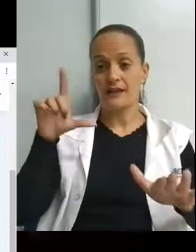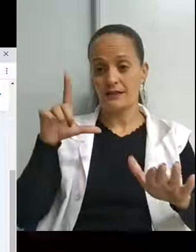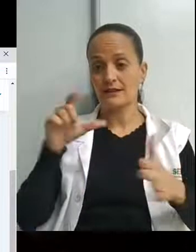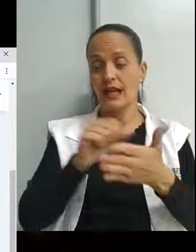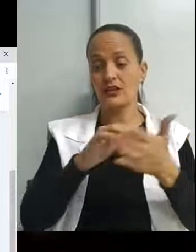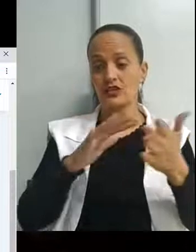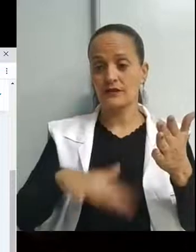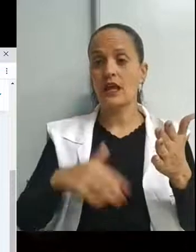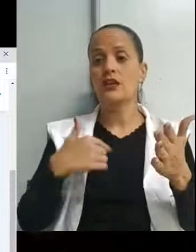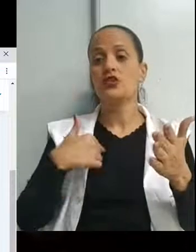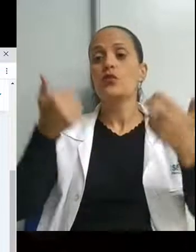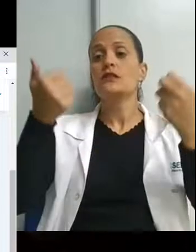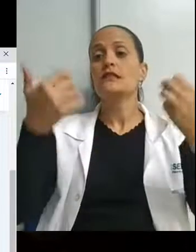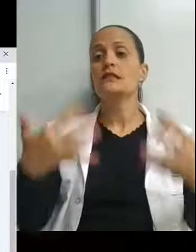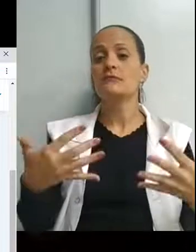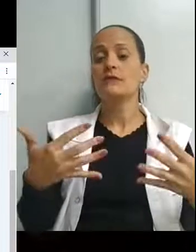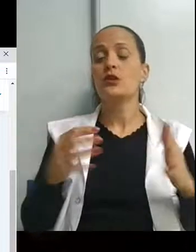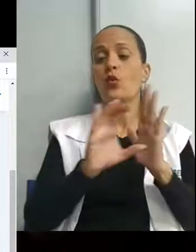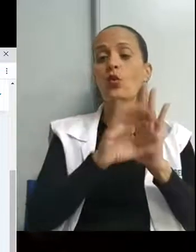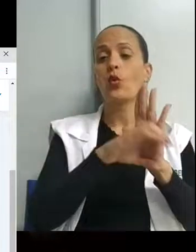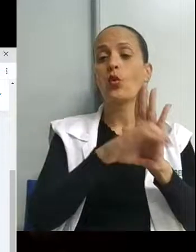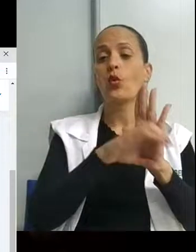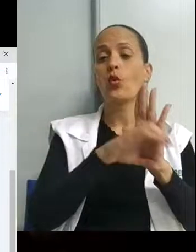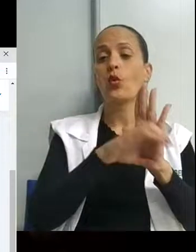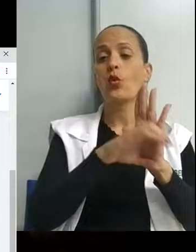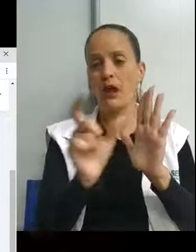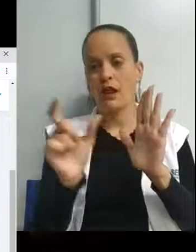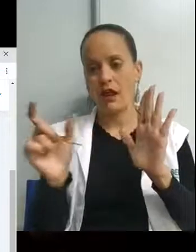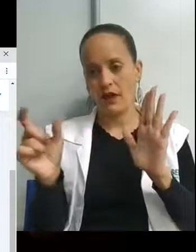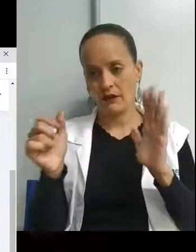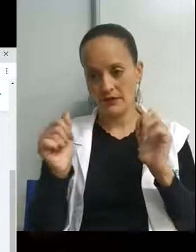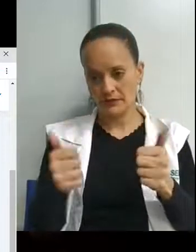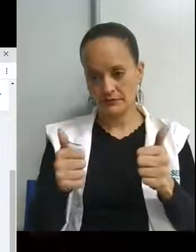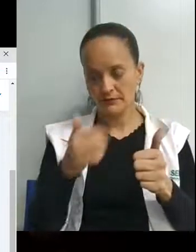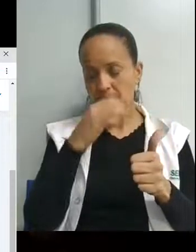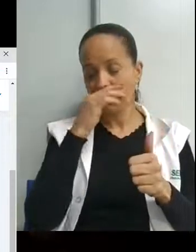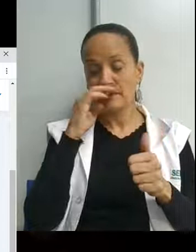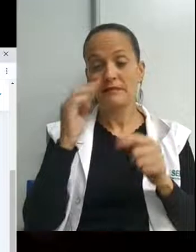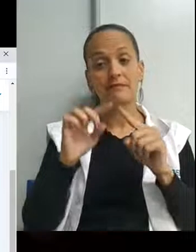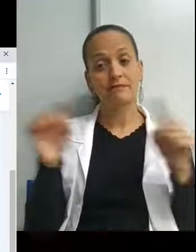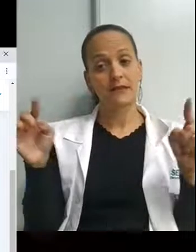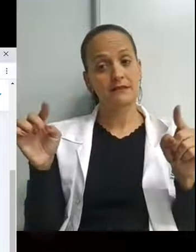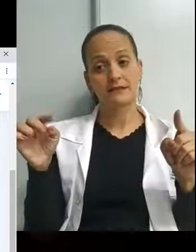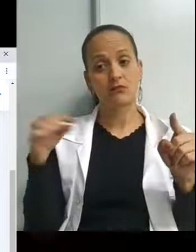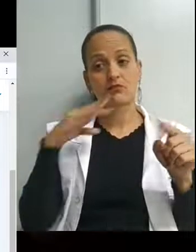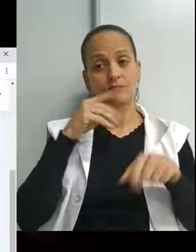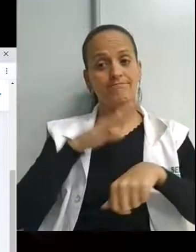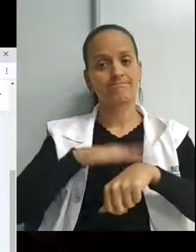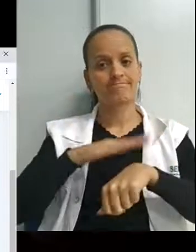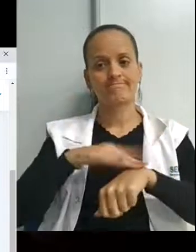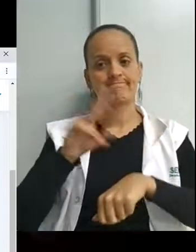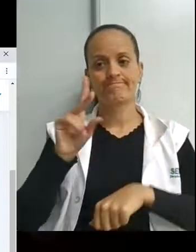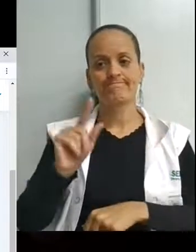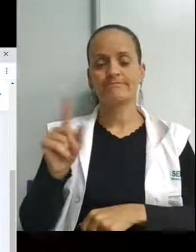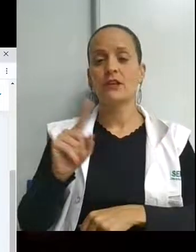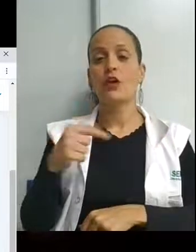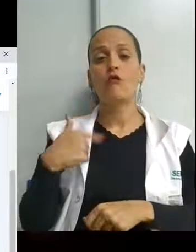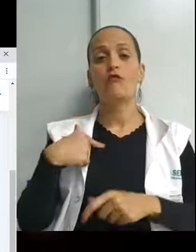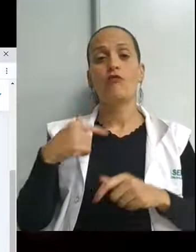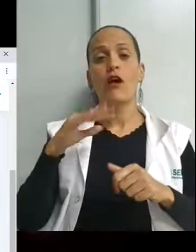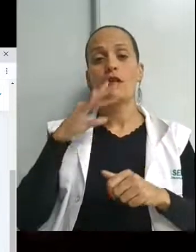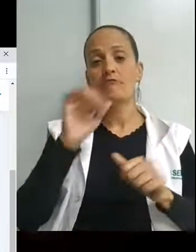para explicar os conceitos aqui dos desafios, tudo bem? Só que a priori eu vou dar preferência aqui para